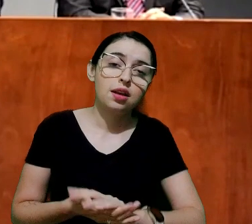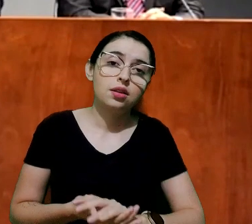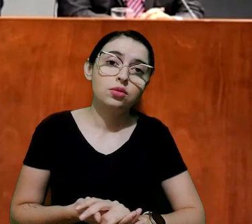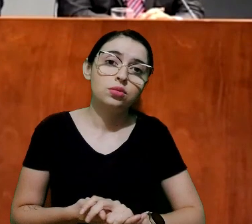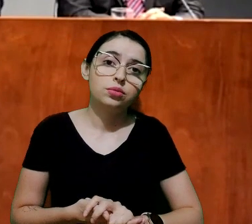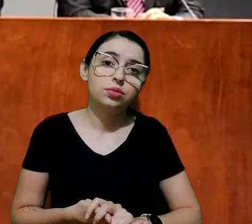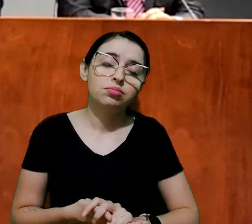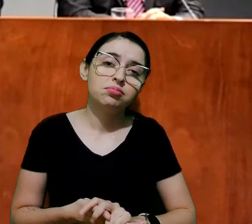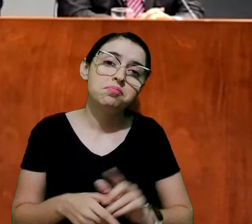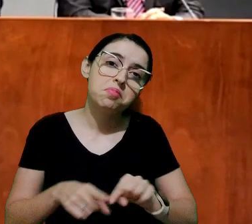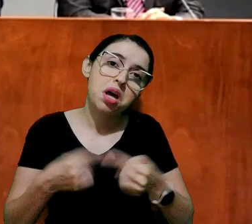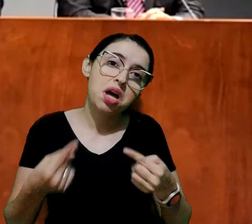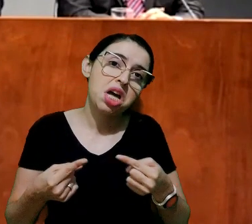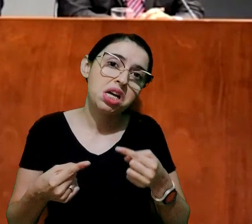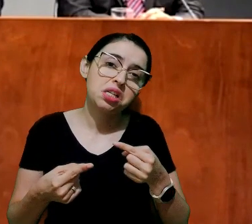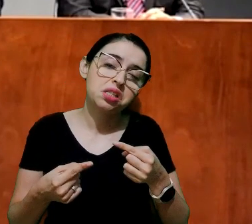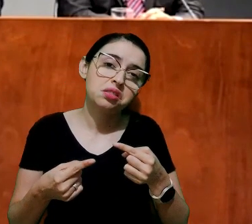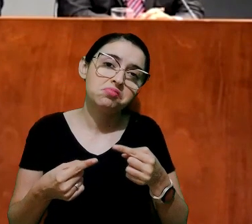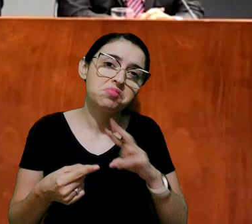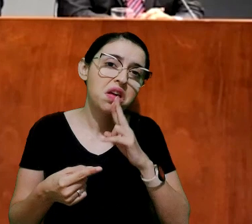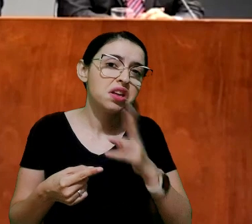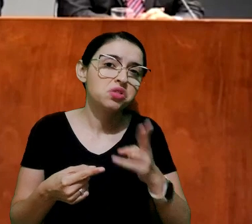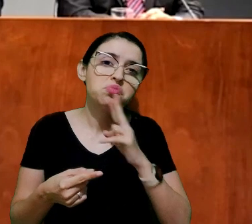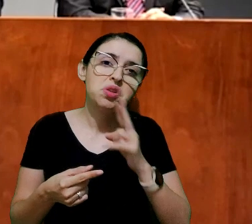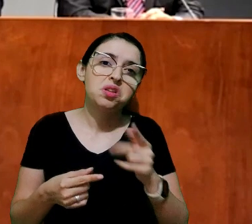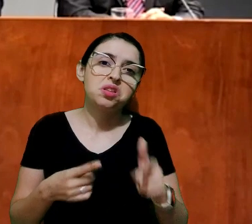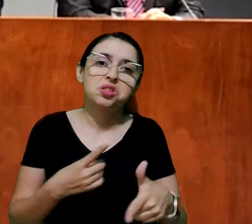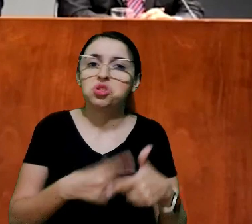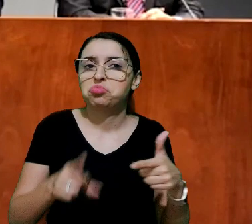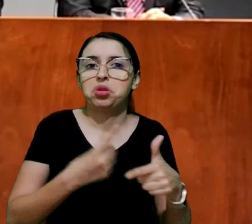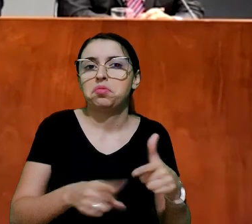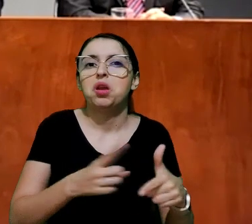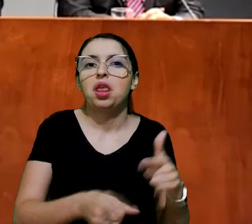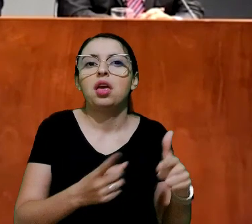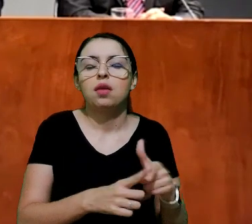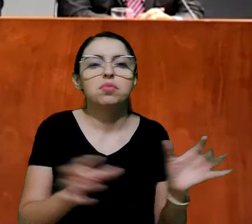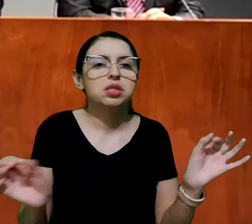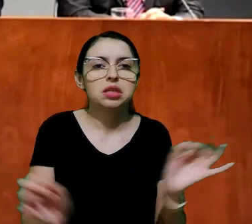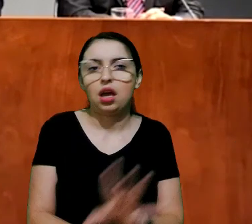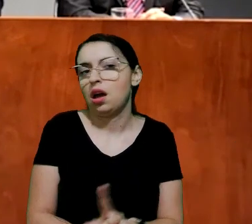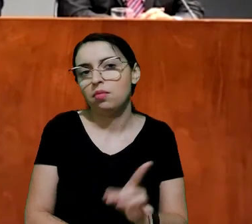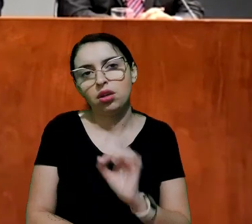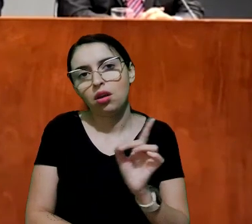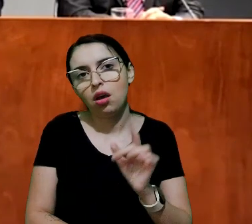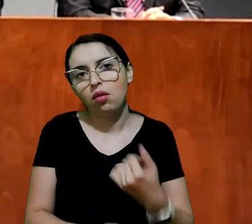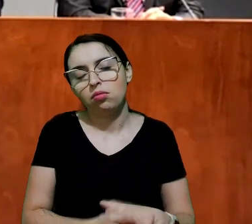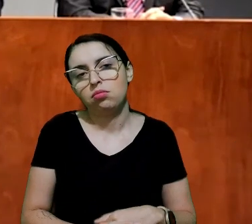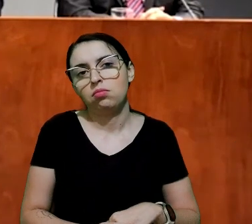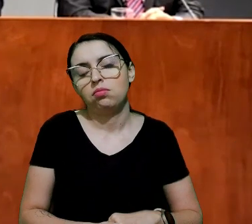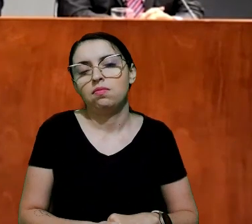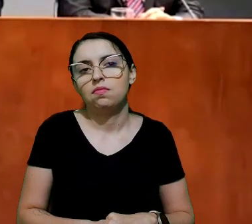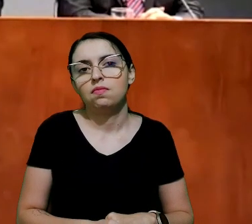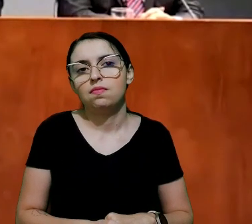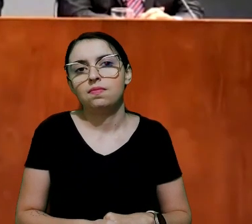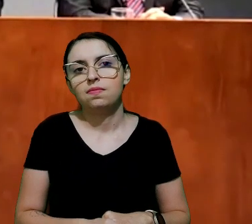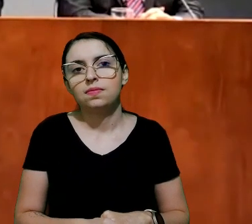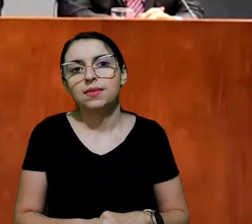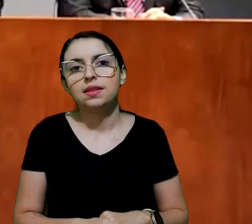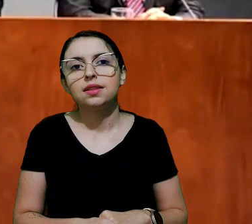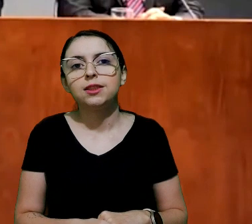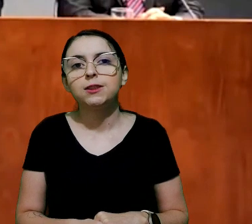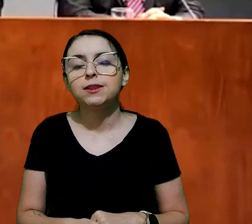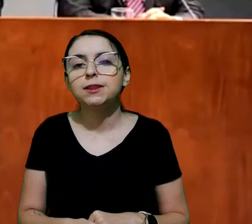problema da idade avançada, mas não resolve todos os problemas que já